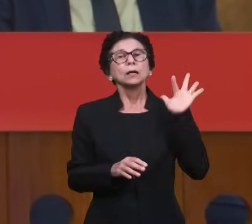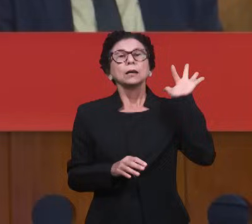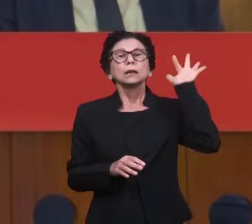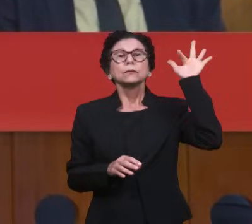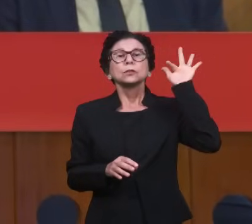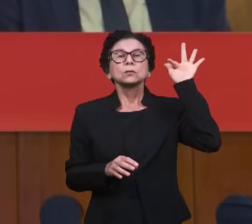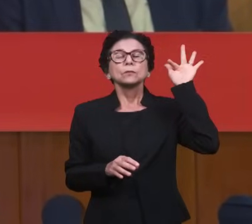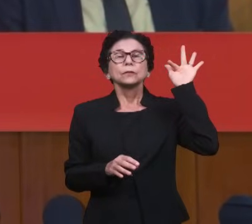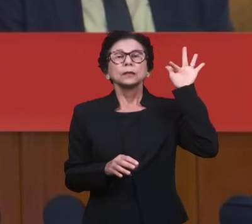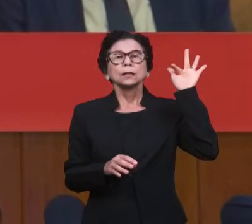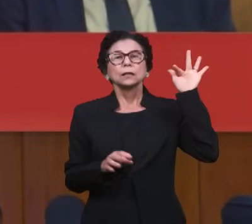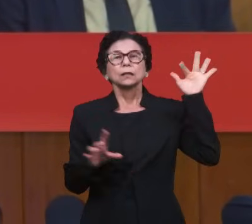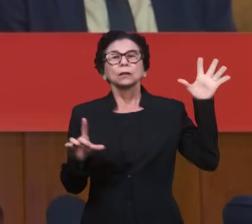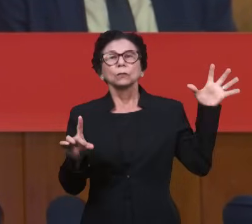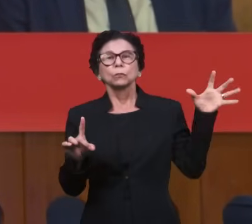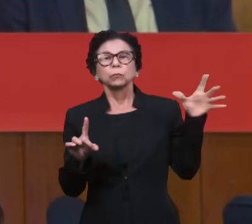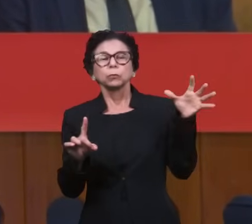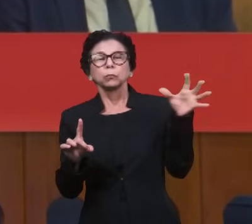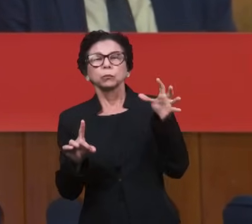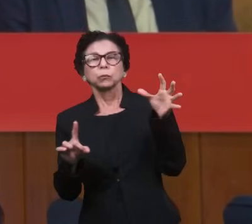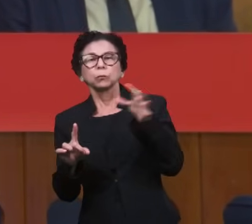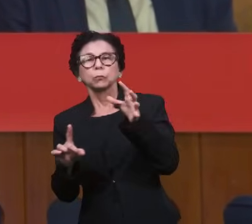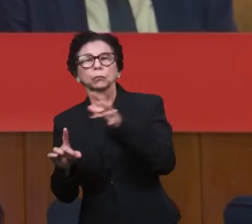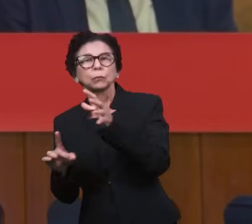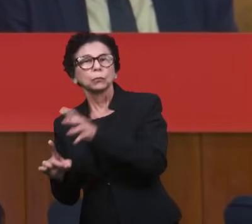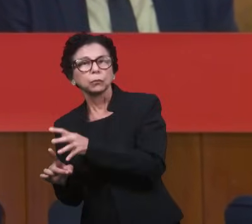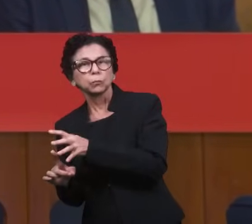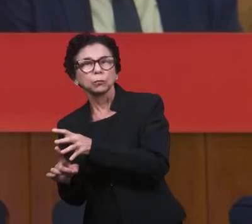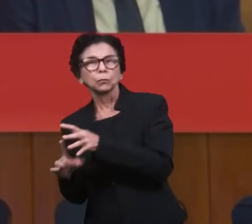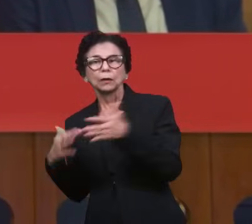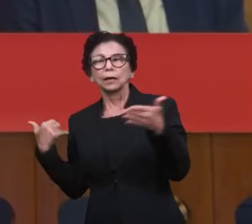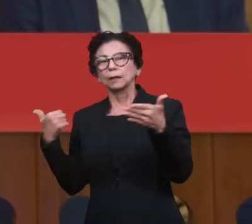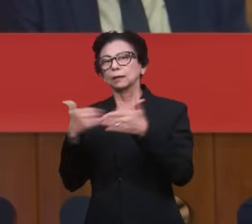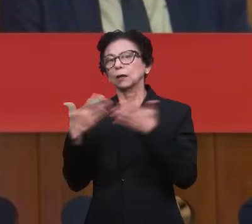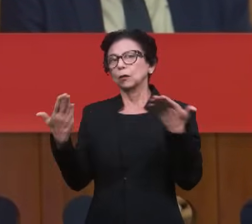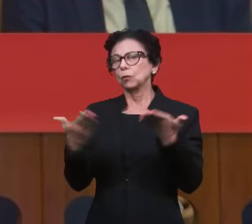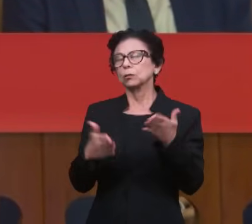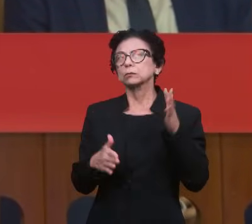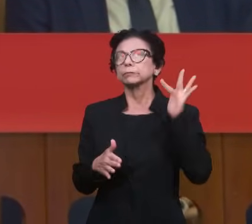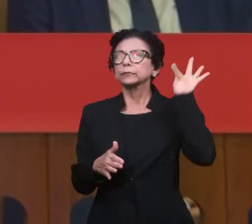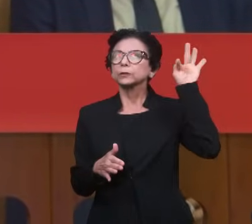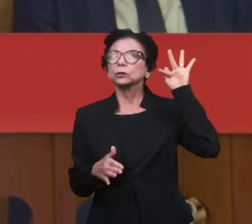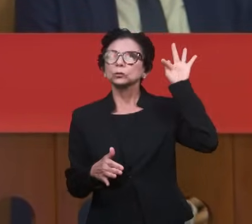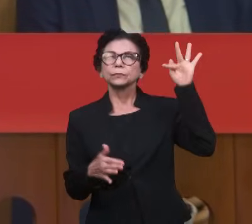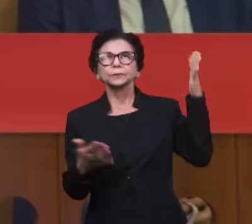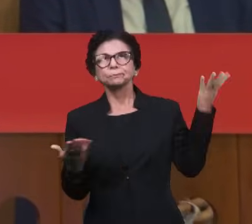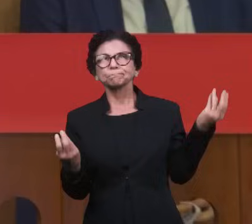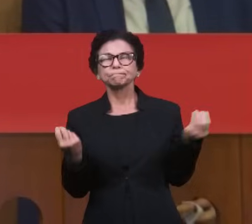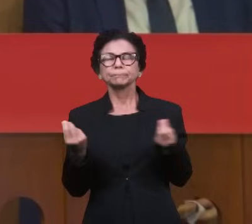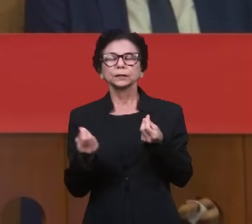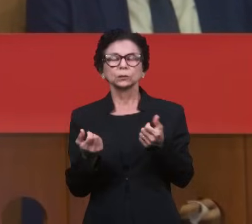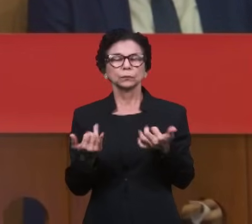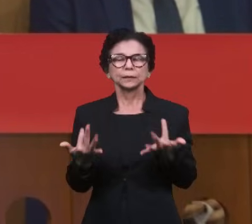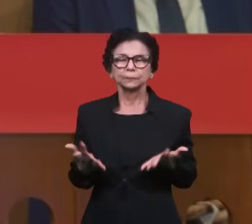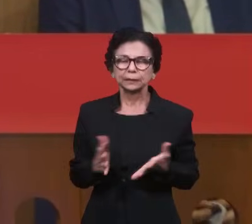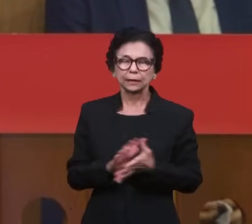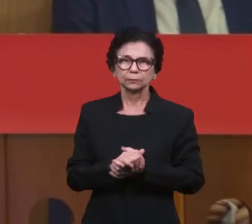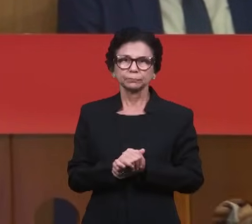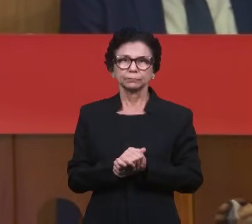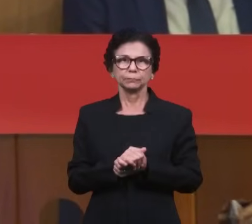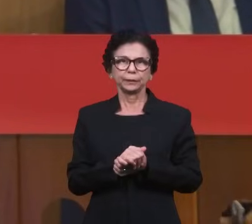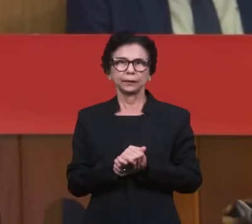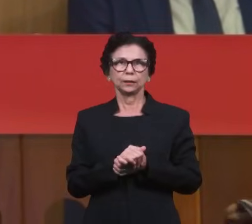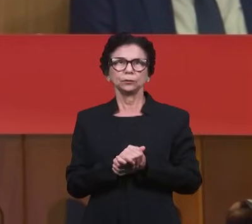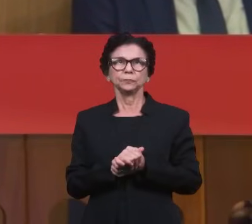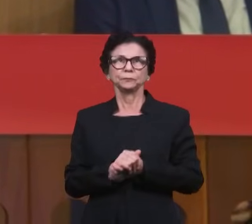sentido. Então hoje você tem uma filosofia, vamos dizer, imperial.